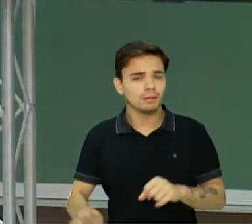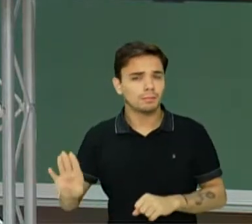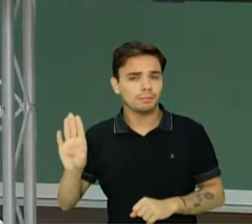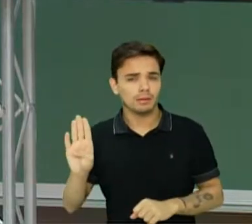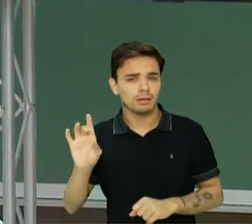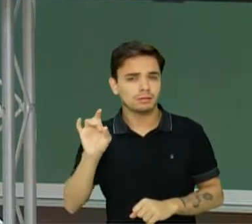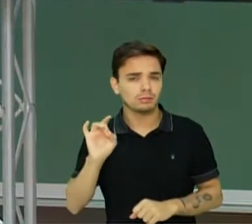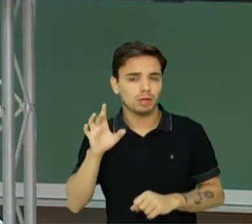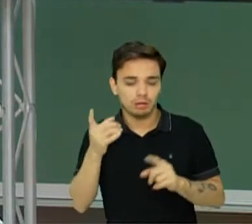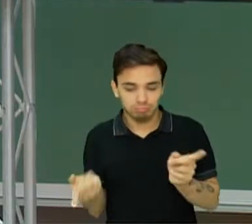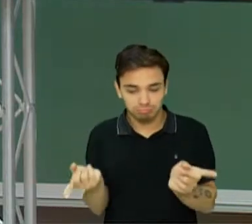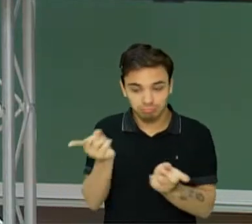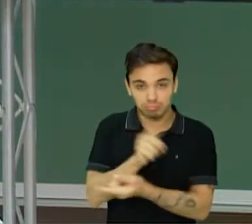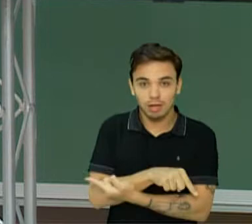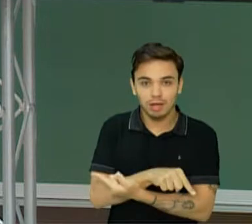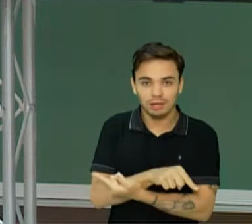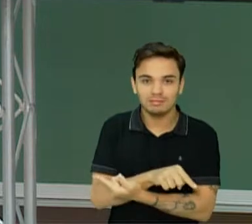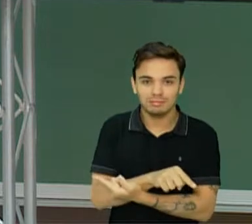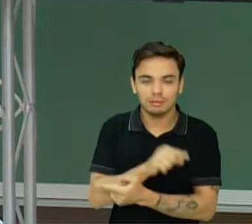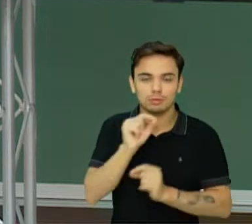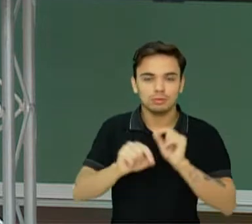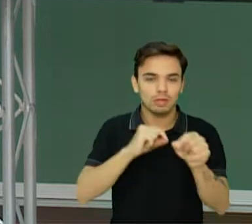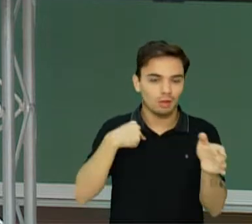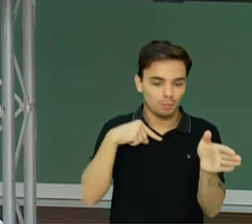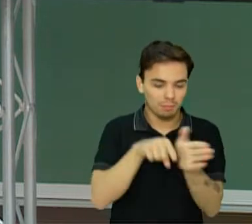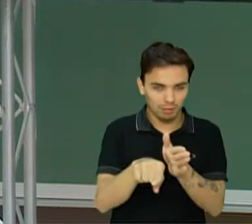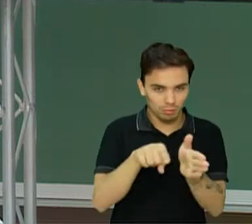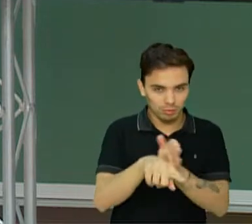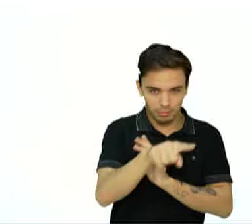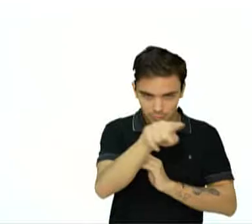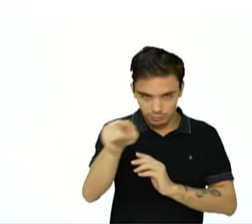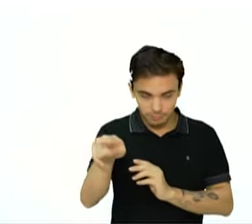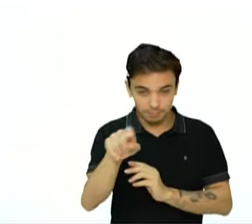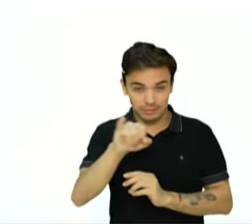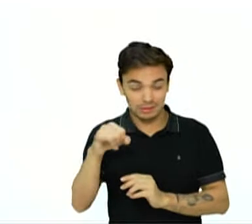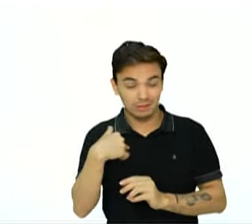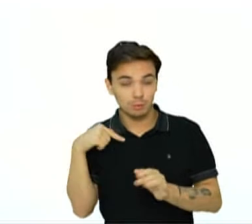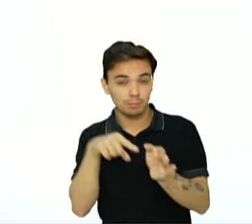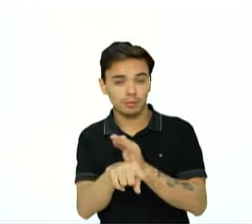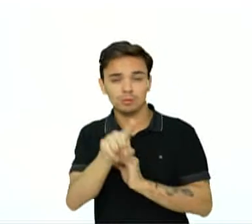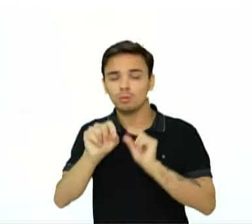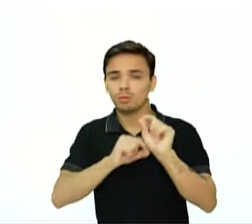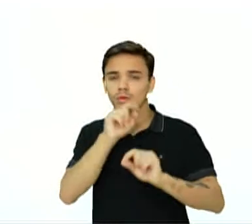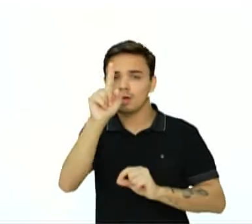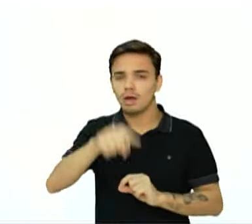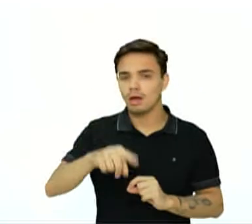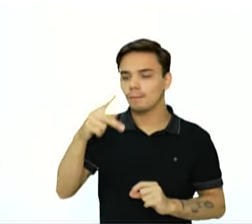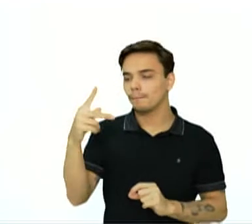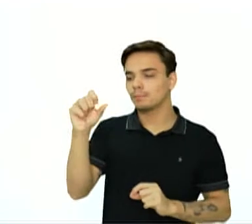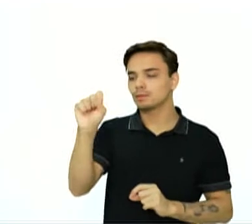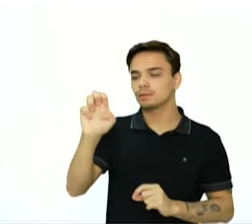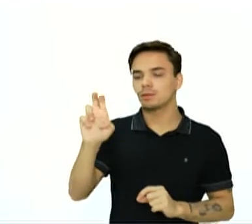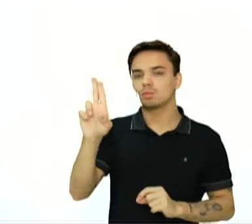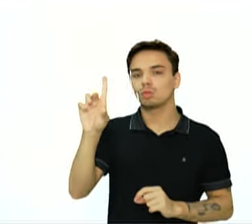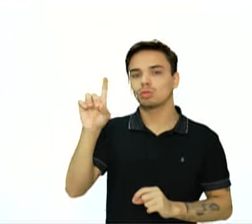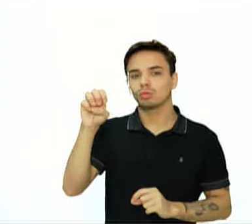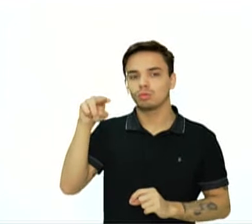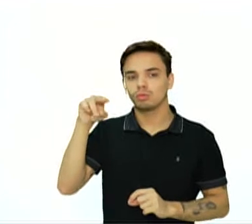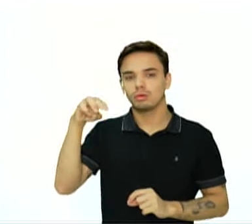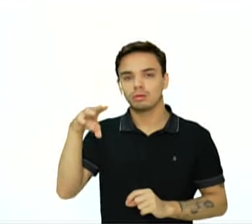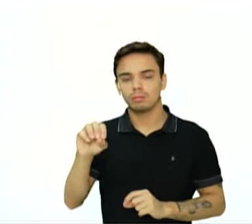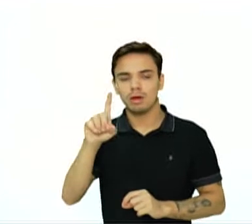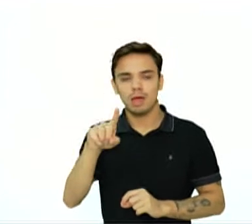é justamente o oposto do que eu estou perguntando. Quando eu pergunto assim, o que que é um pseudônimo? É um